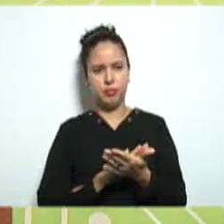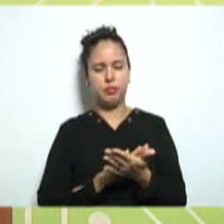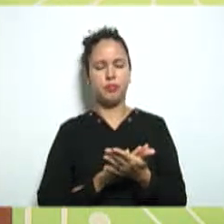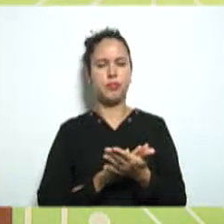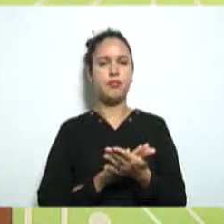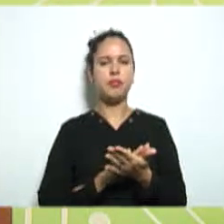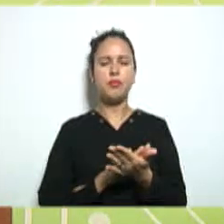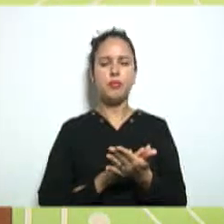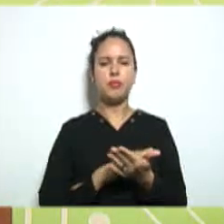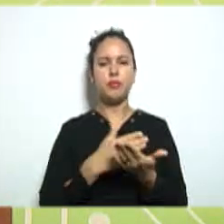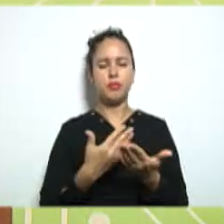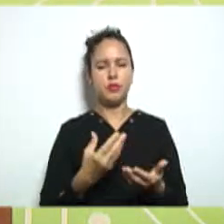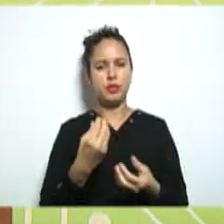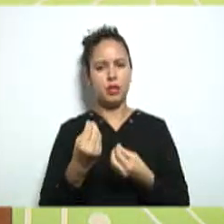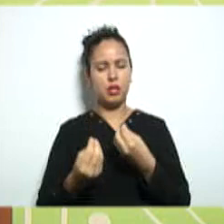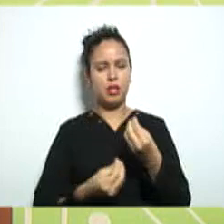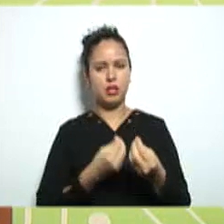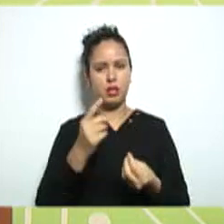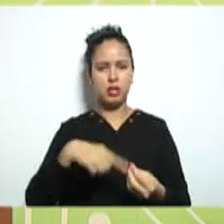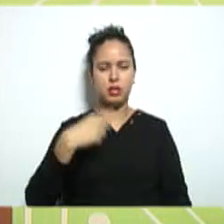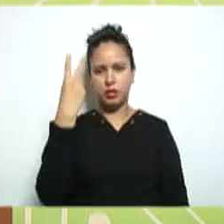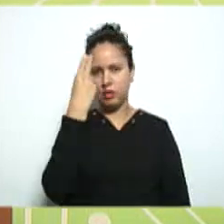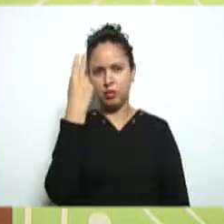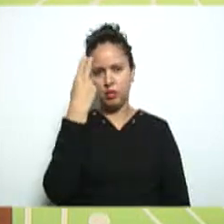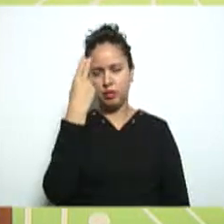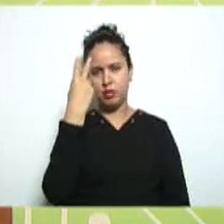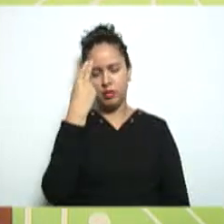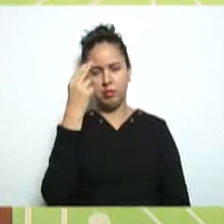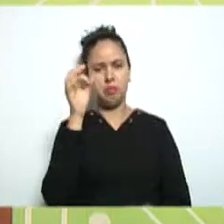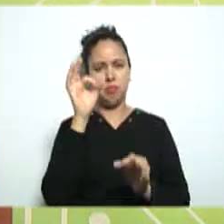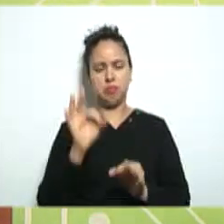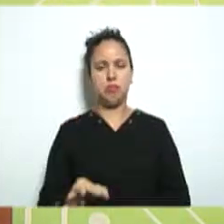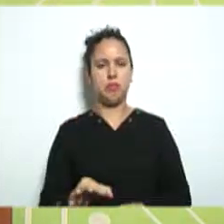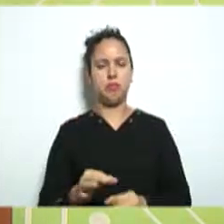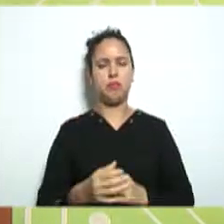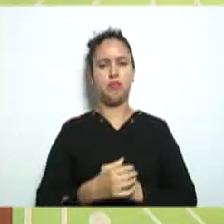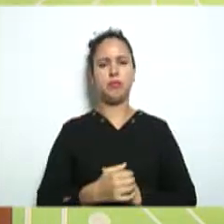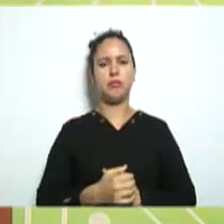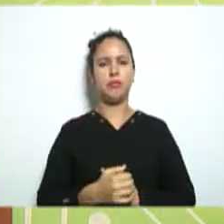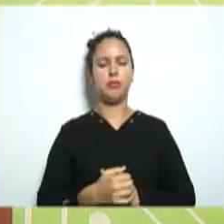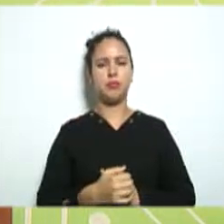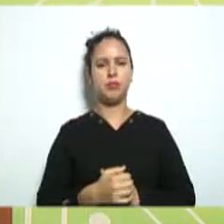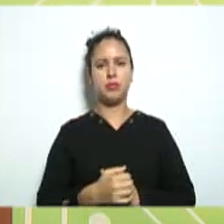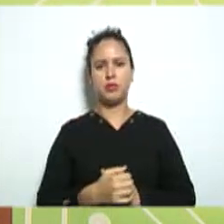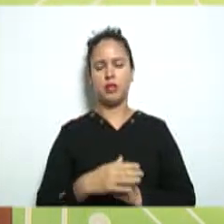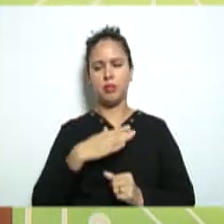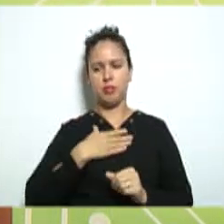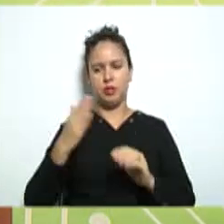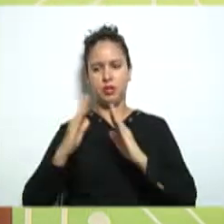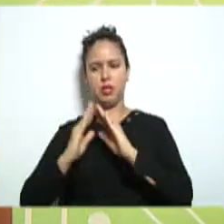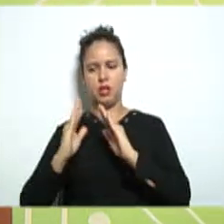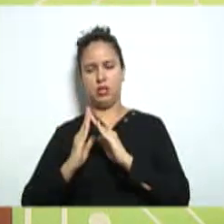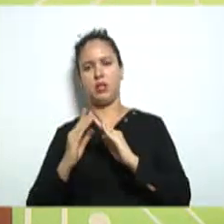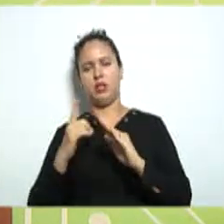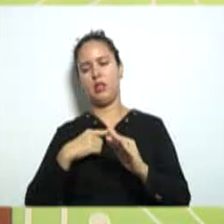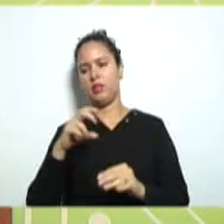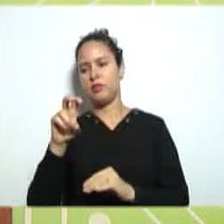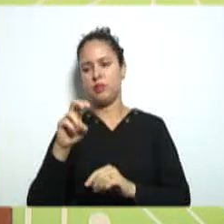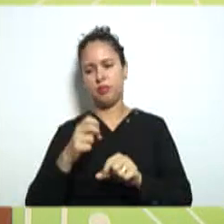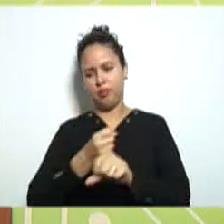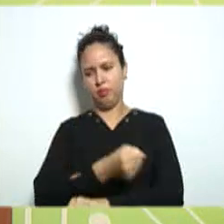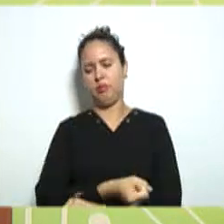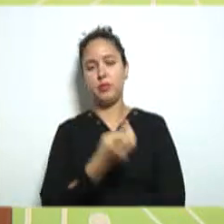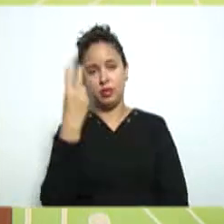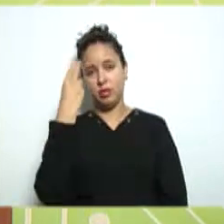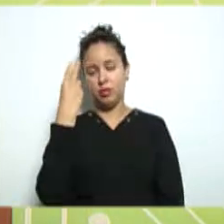realizavam e essa era a forma normal, era a forma ok ter escravo. Tá? Na minha casa tenho 5 escravos, era normal, era